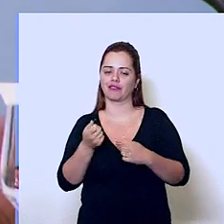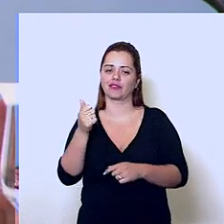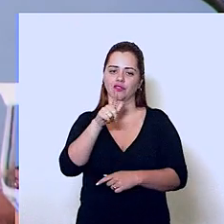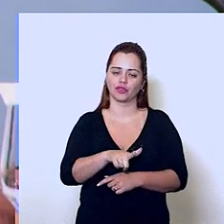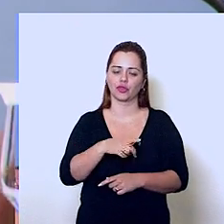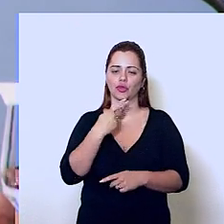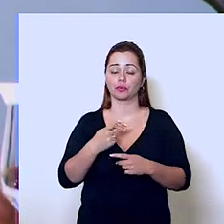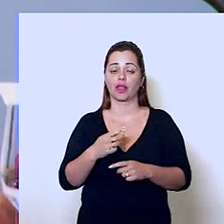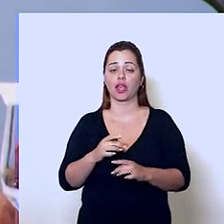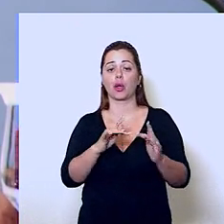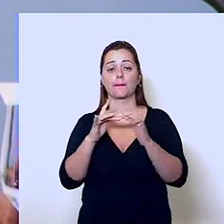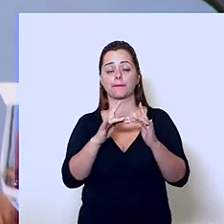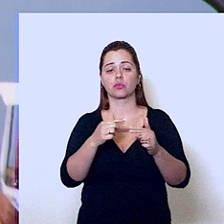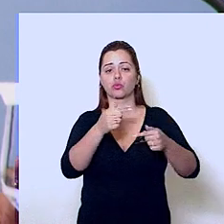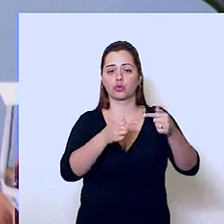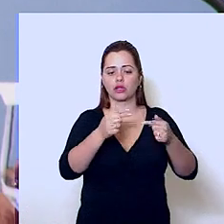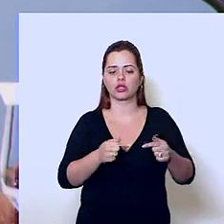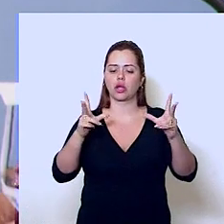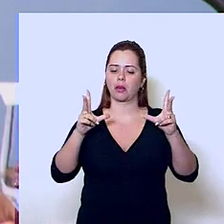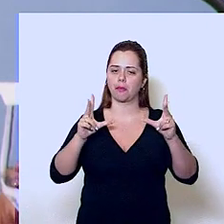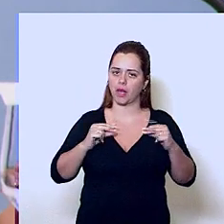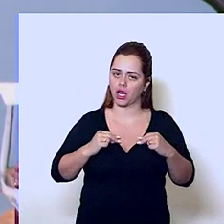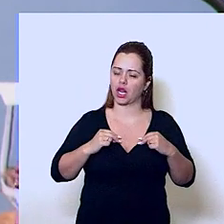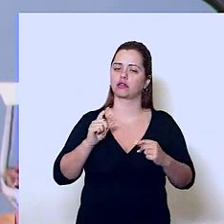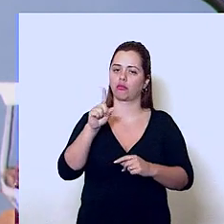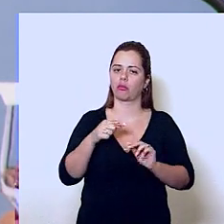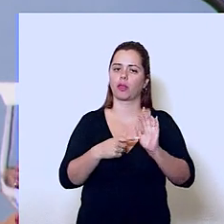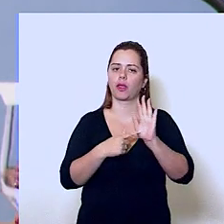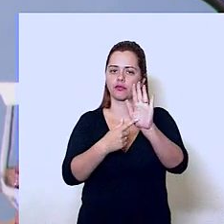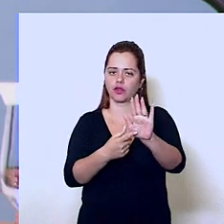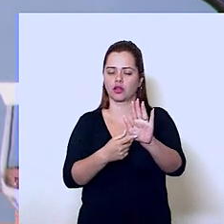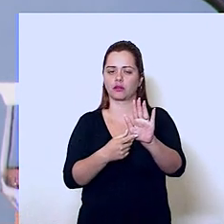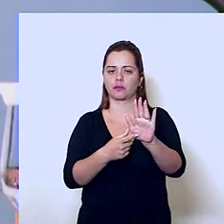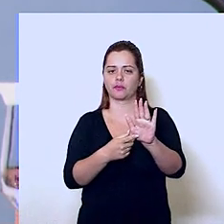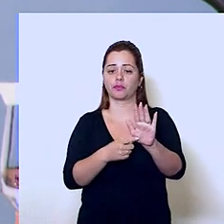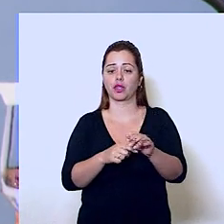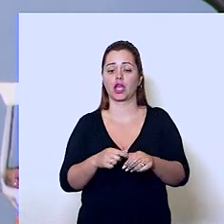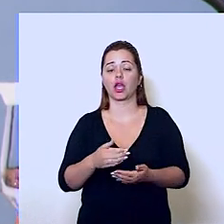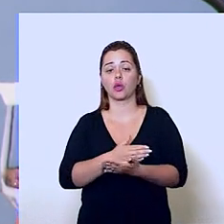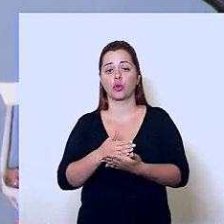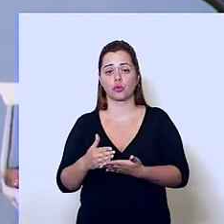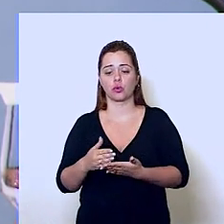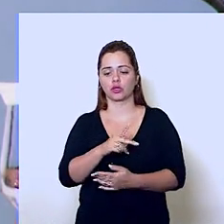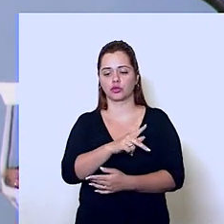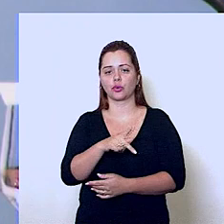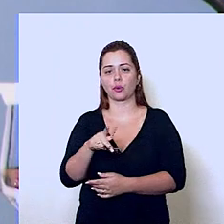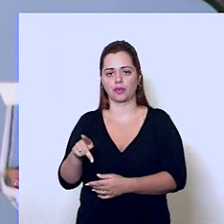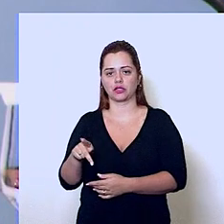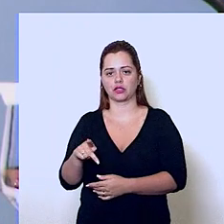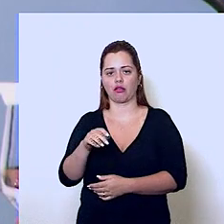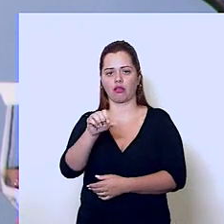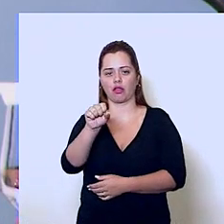acho que merece ser mencionado. Foi quando o presidente Stroessner pediu